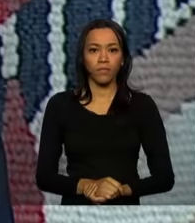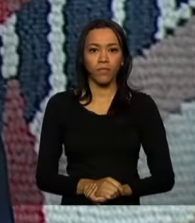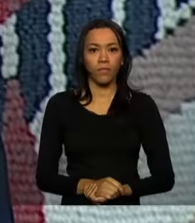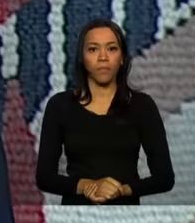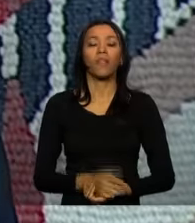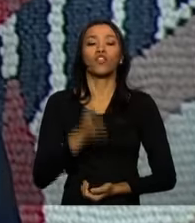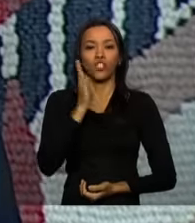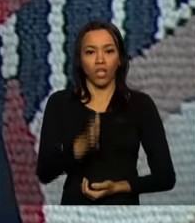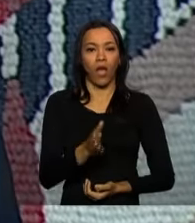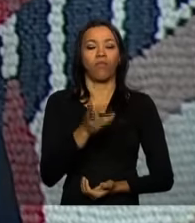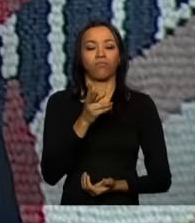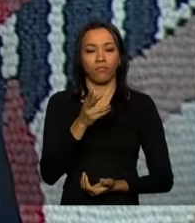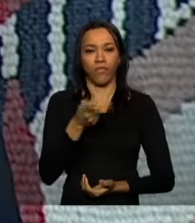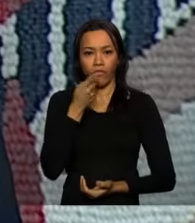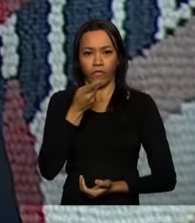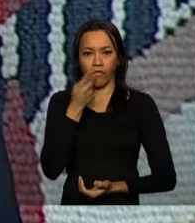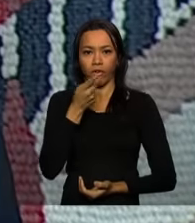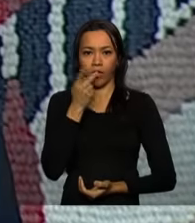Conforme mencionei há pouco,